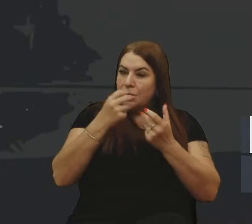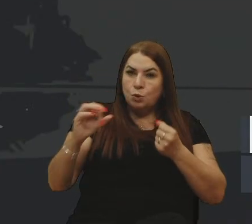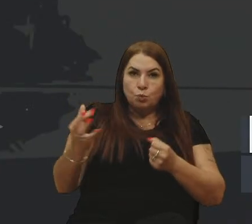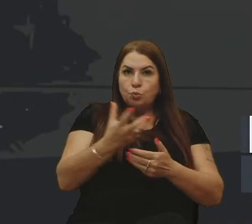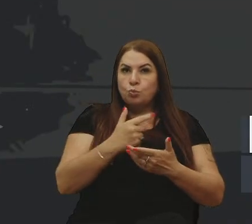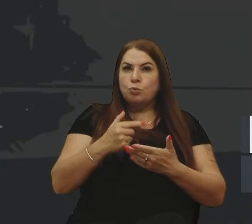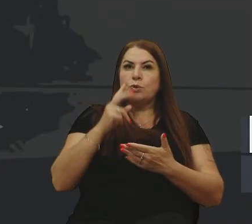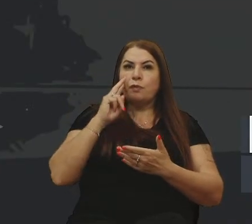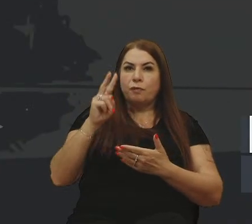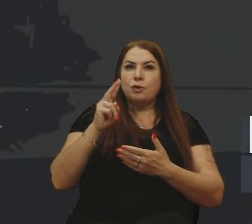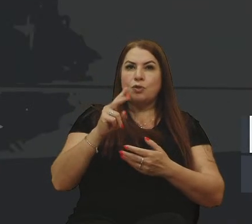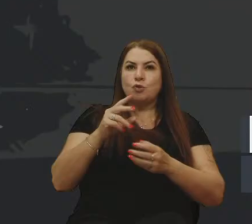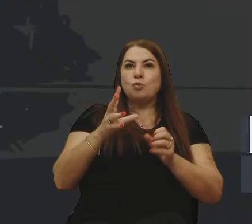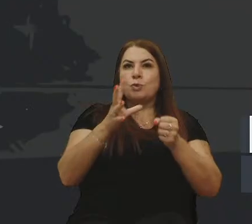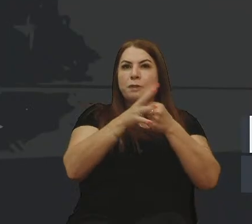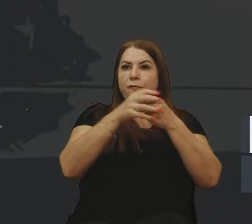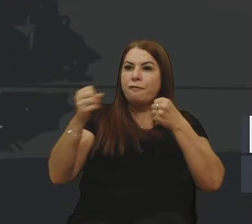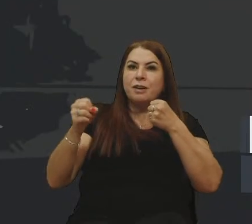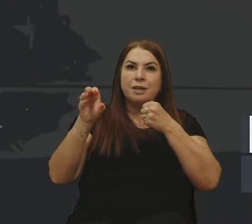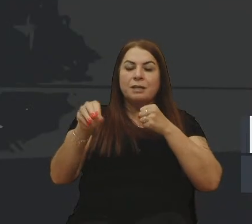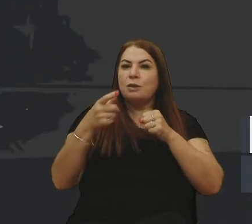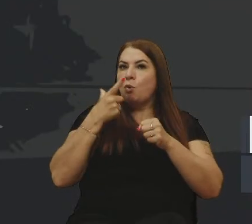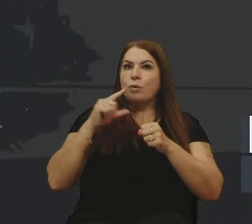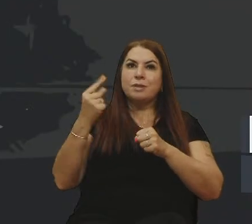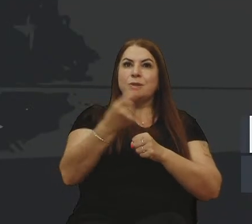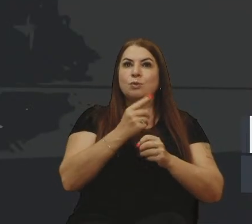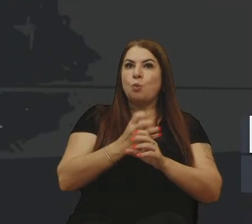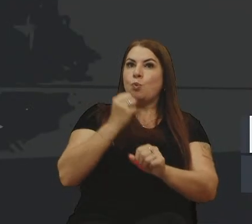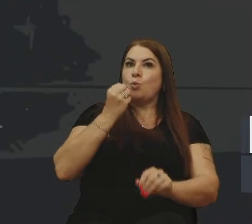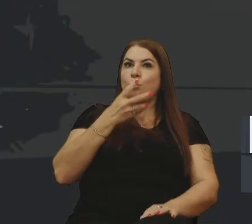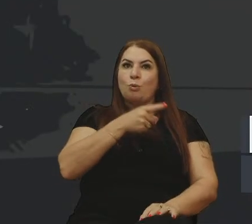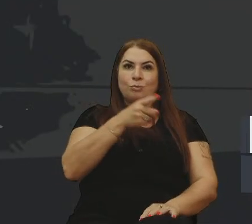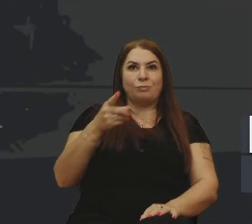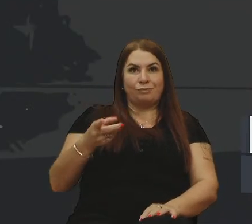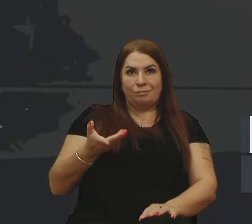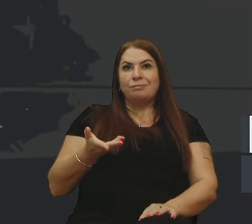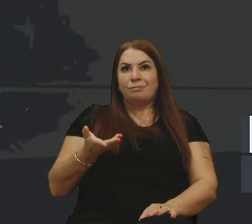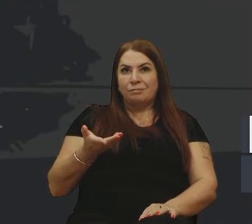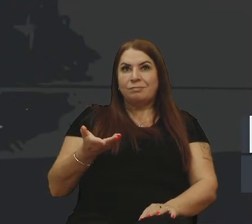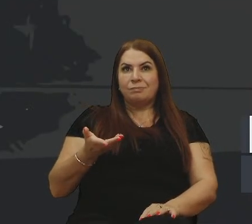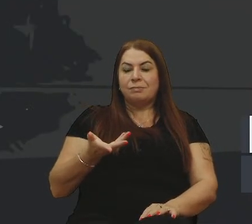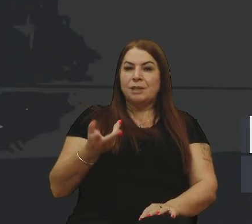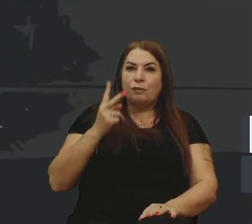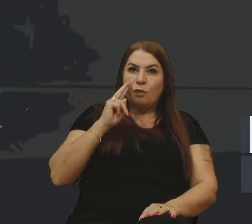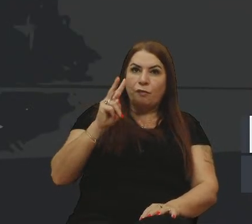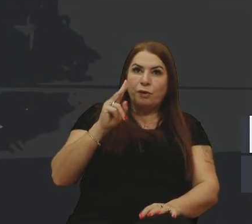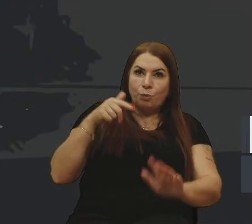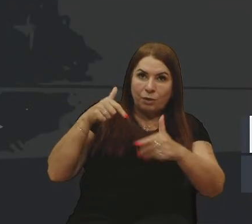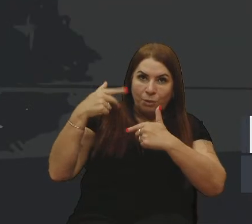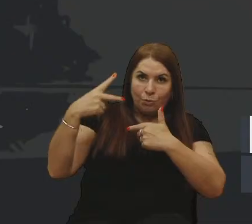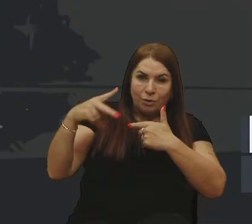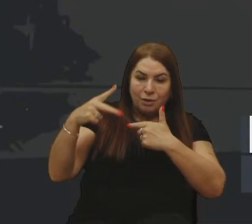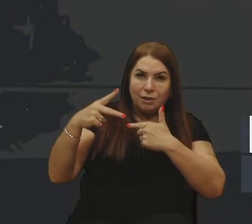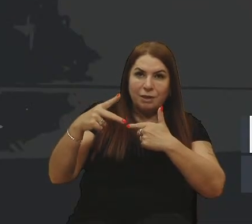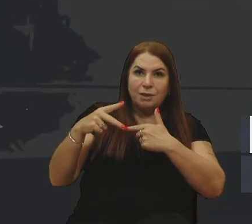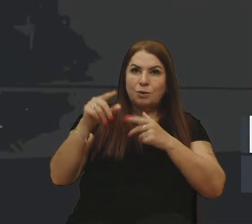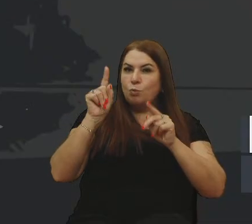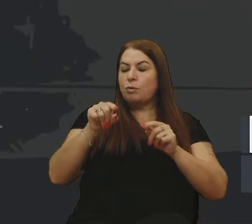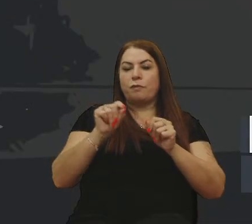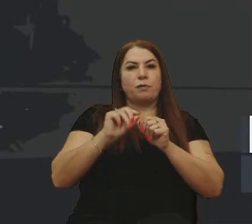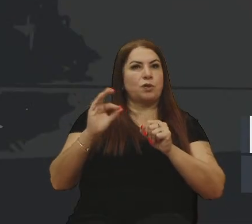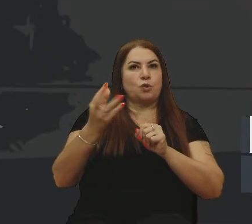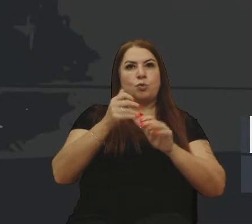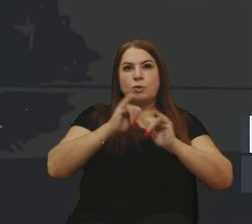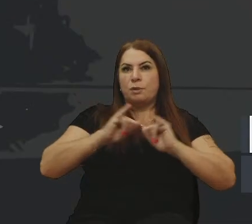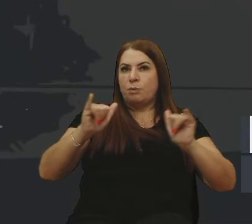isso com meus franqueados, tá? Tem franqueado que não conseguiu ter aquele lucro bom que eu falei para vocês ali. Aí eu vou ver a operação dele, o cara não realizou todas as campanhas